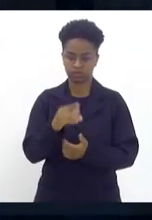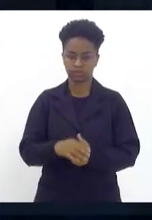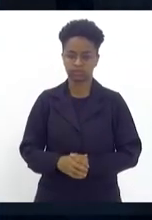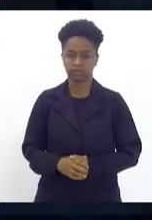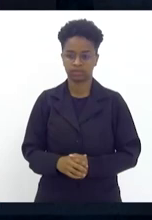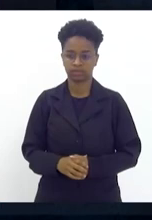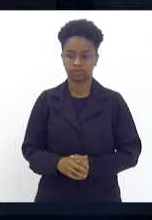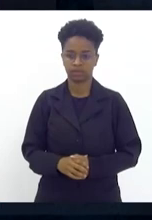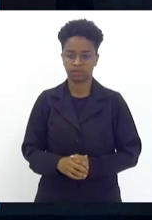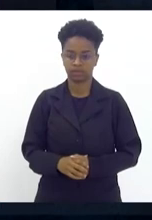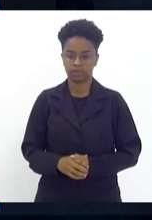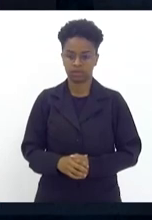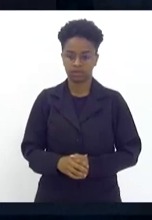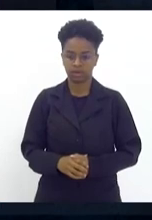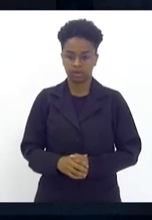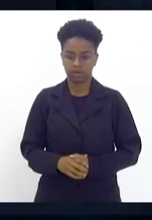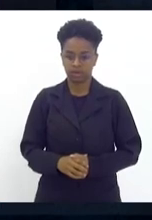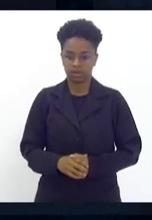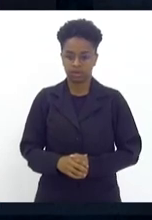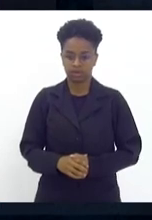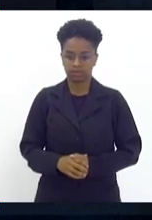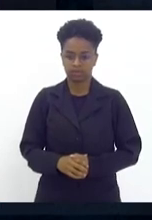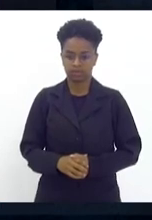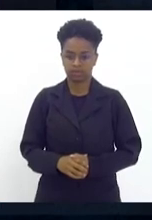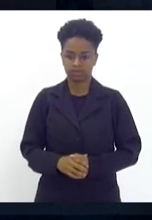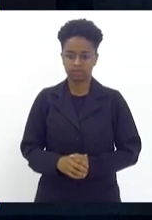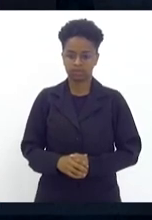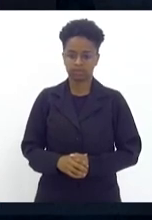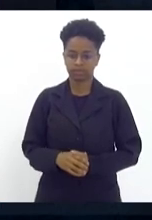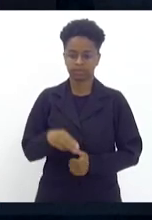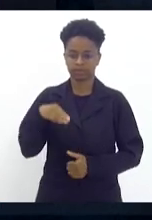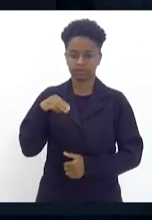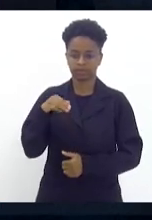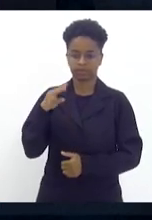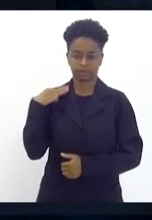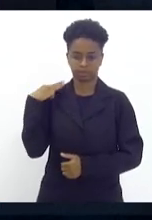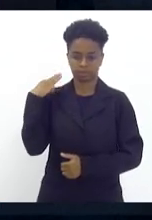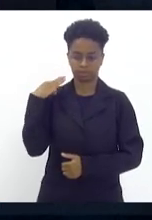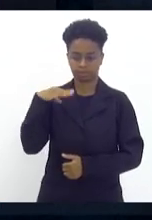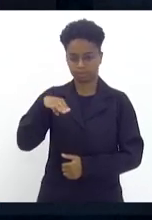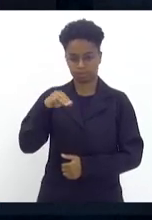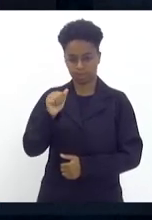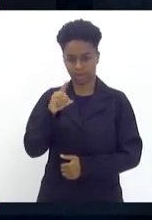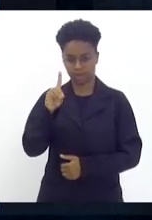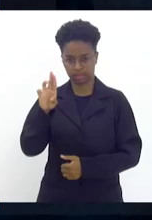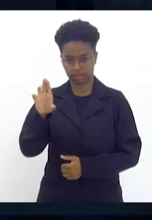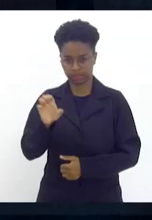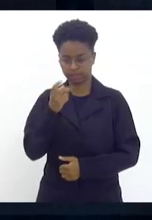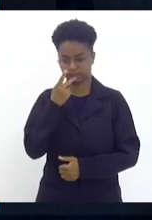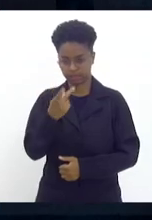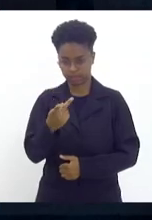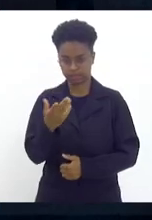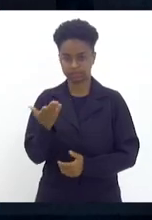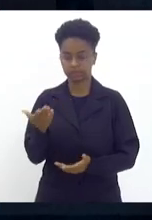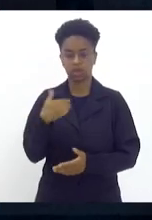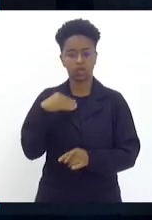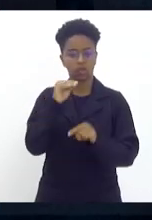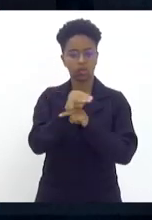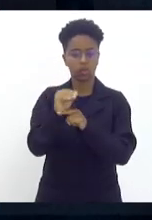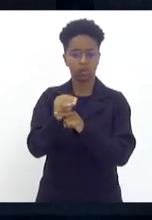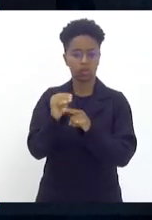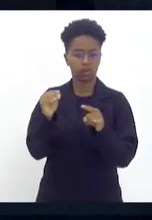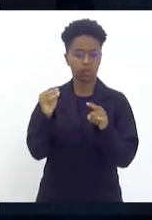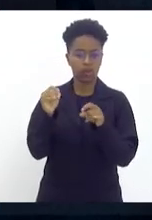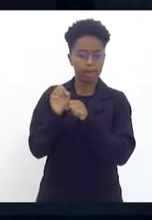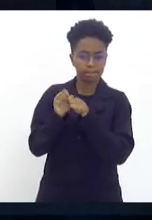favor. Madre Teresa de Calcutá, né, dizia, eu nunca cuido de multidões,